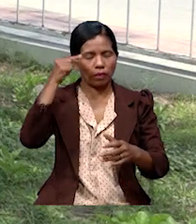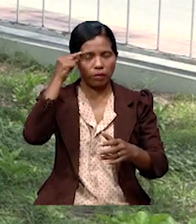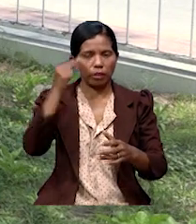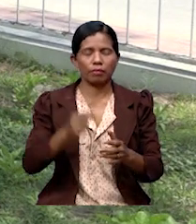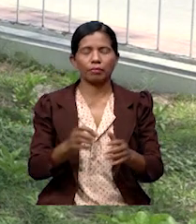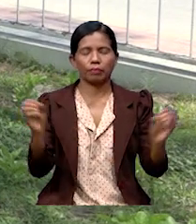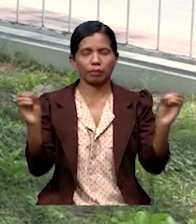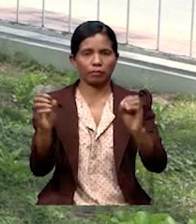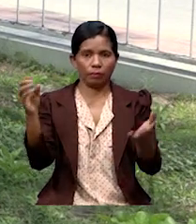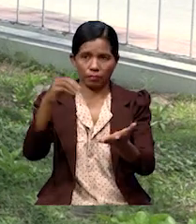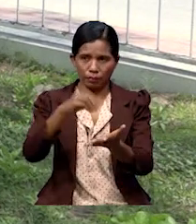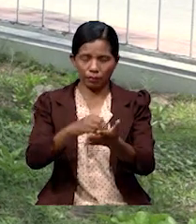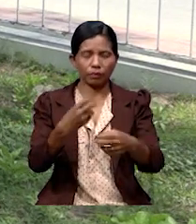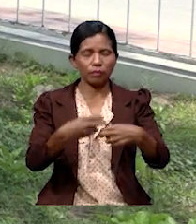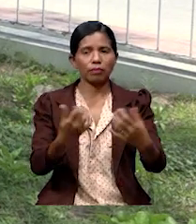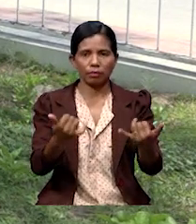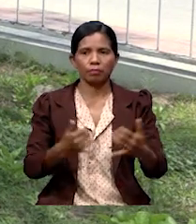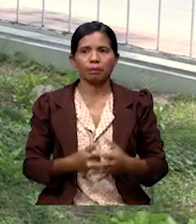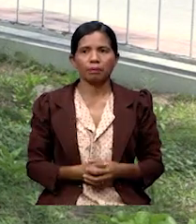la regulariza situsau ne?